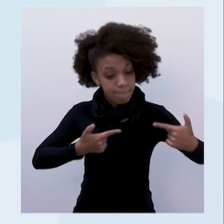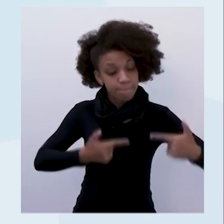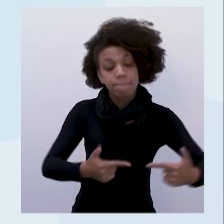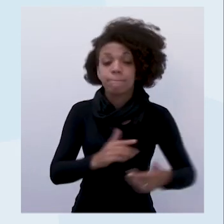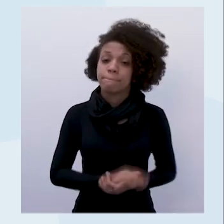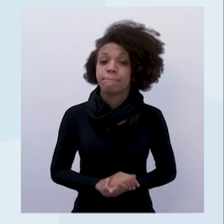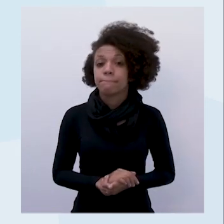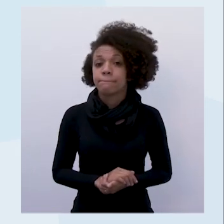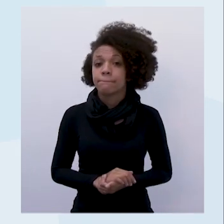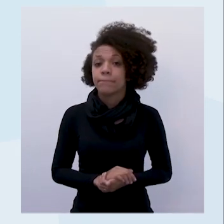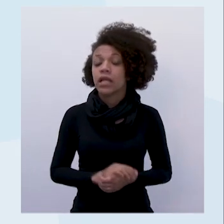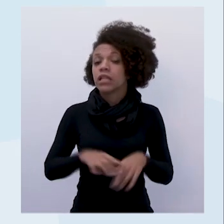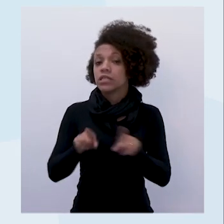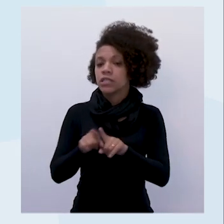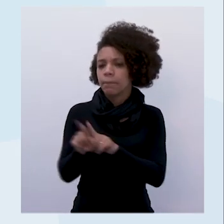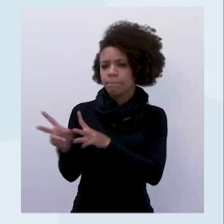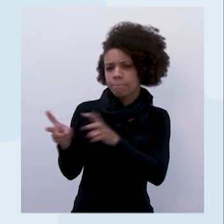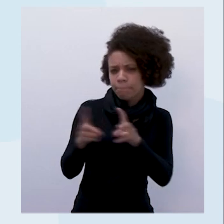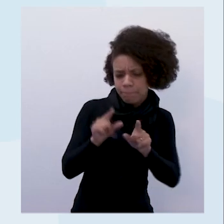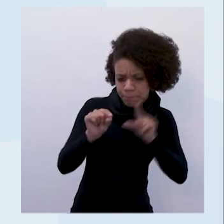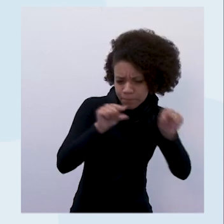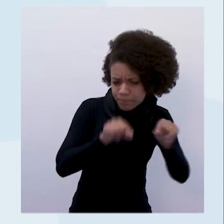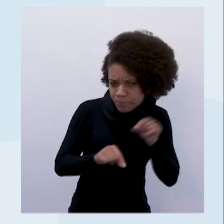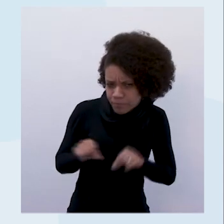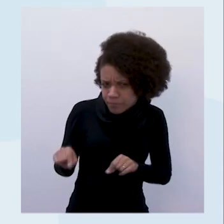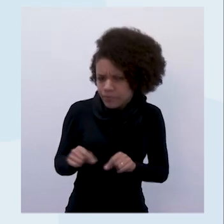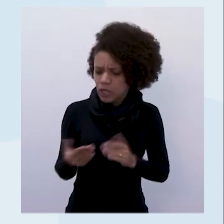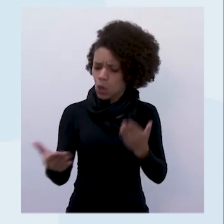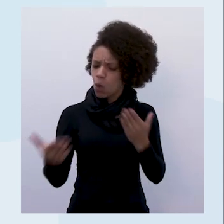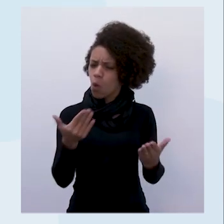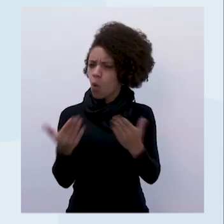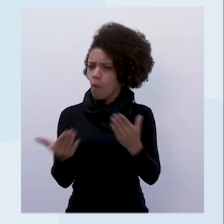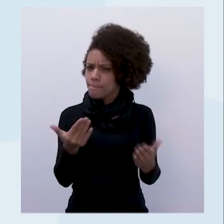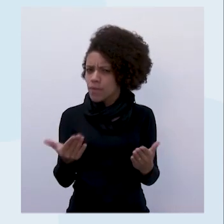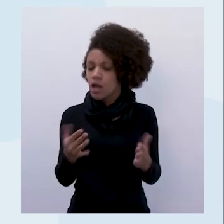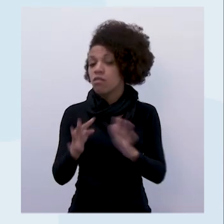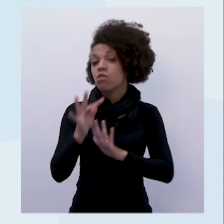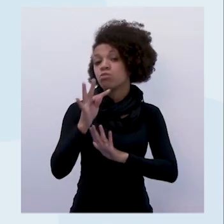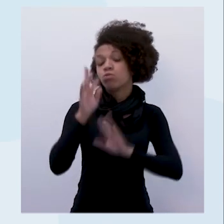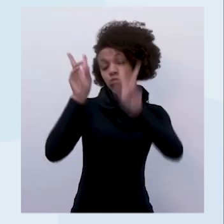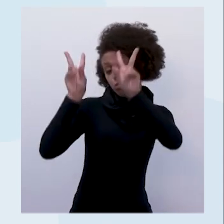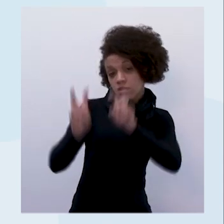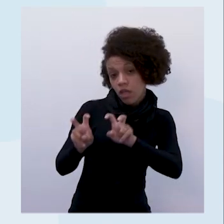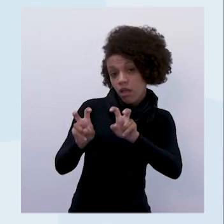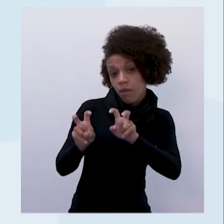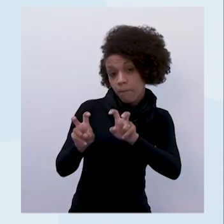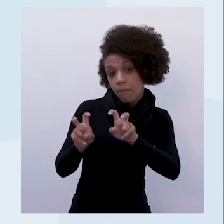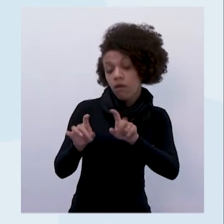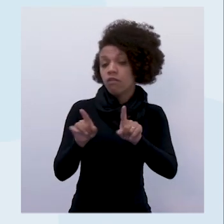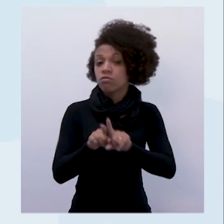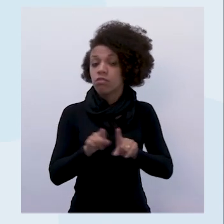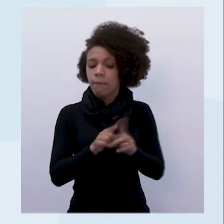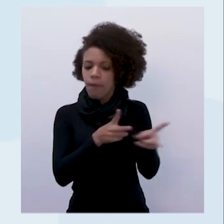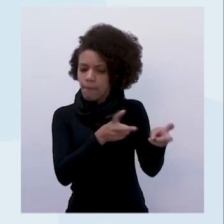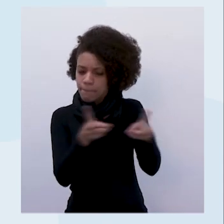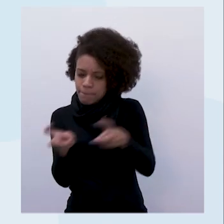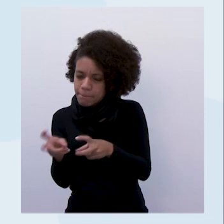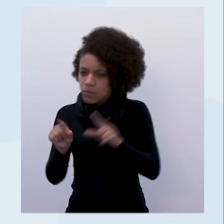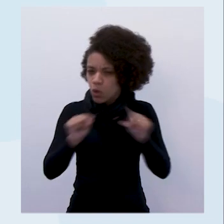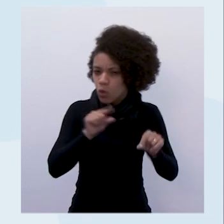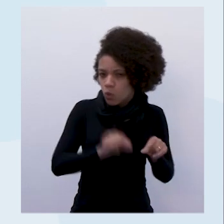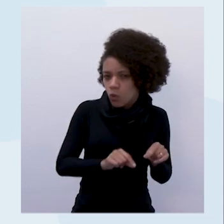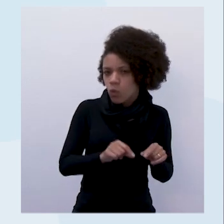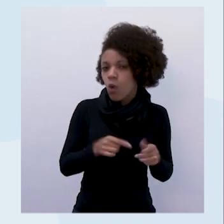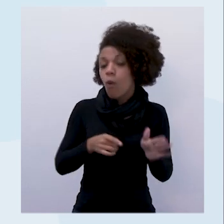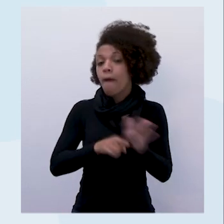Termópilas. Identifique, selecione e compare a partir do tema. Identifique as fontes selecionadas de acordo